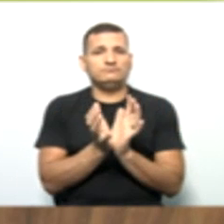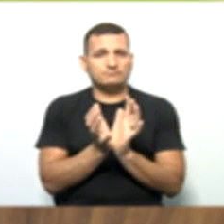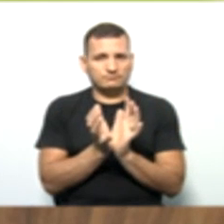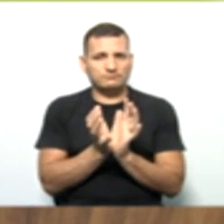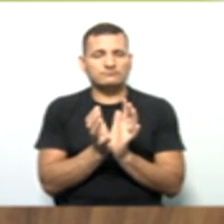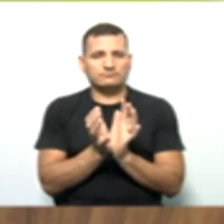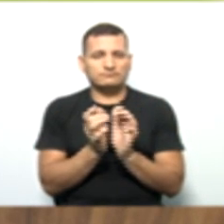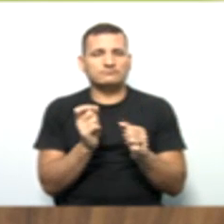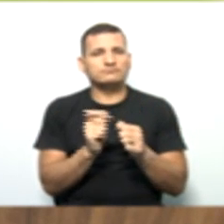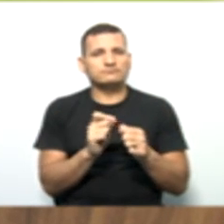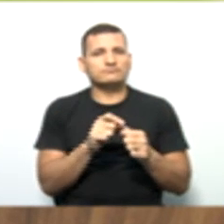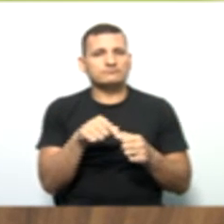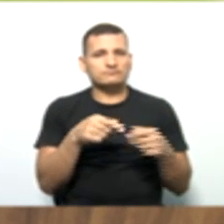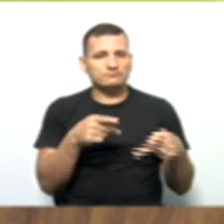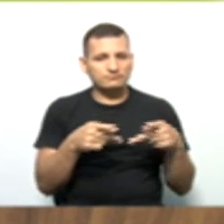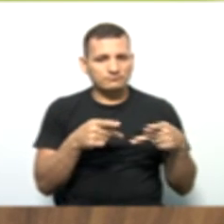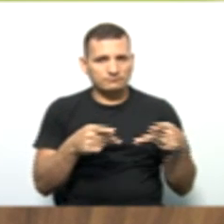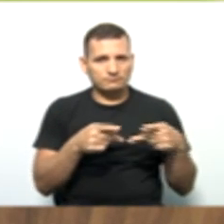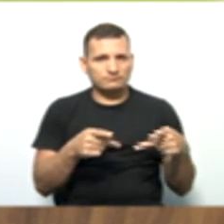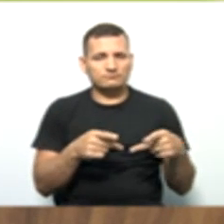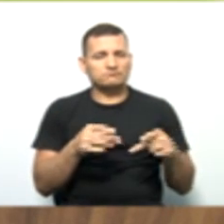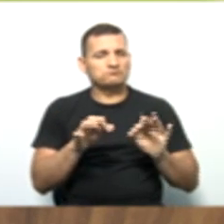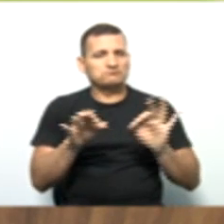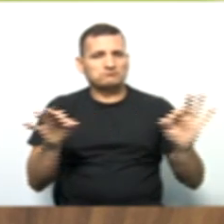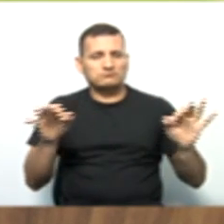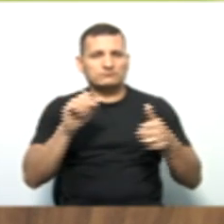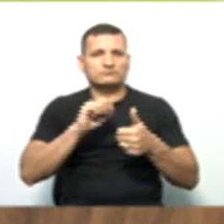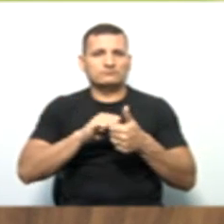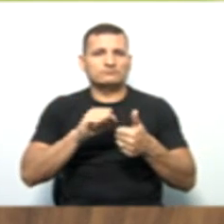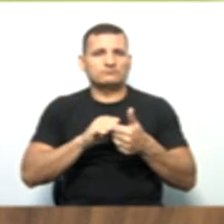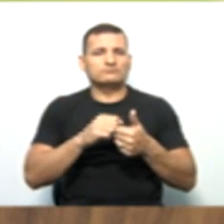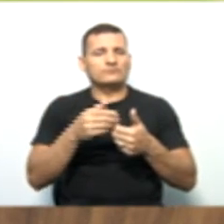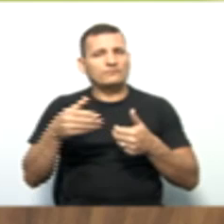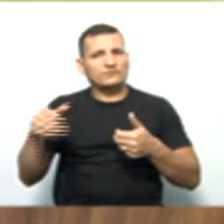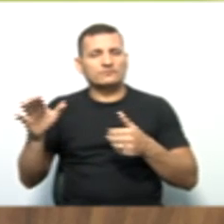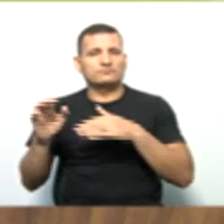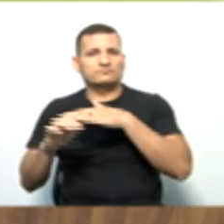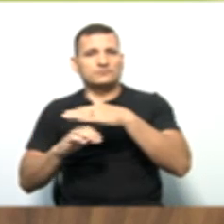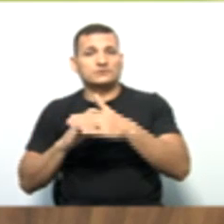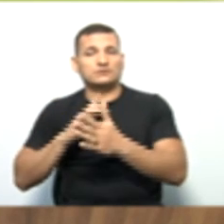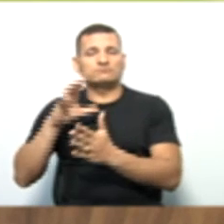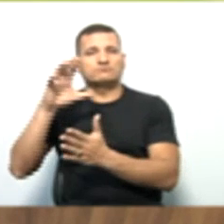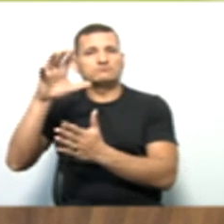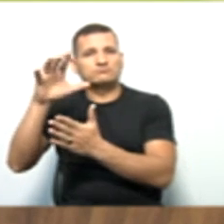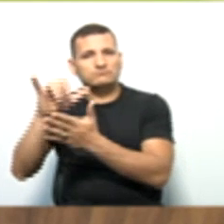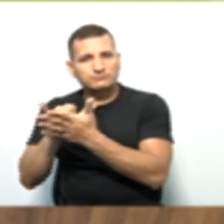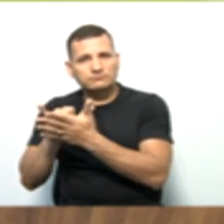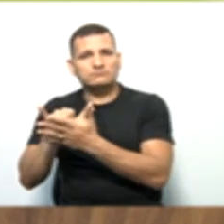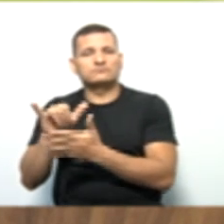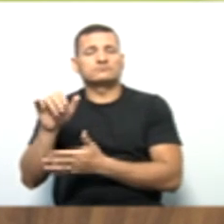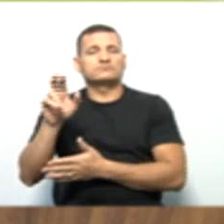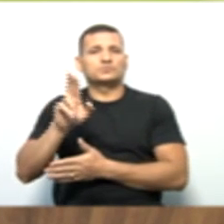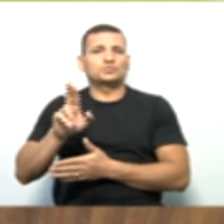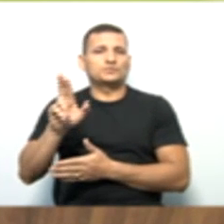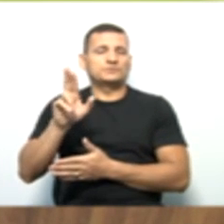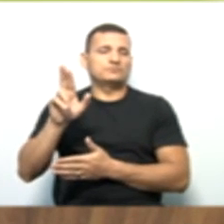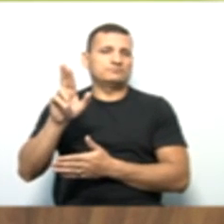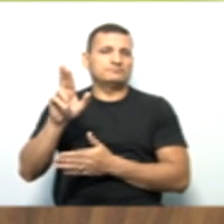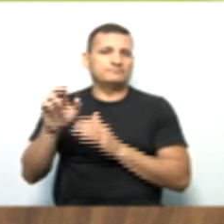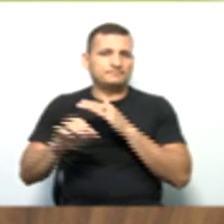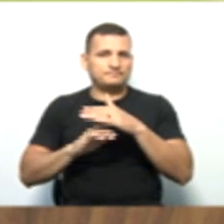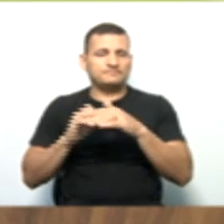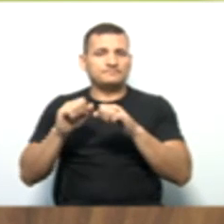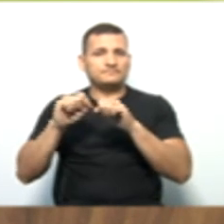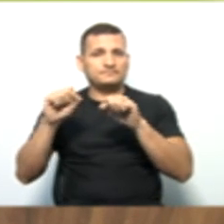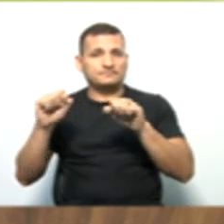esse projeto. Ele saiu de ótima qualidade, foi lá para a empresa, está instalado, a empresa está utilizando esse software, mas